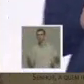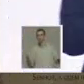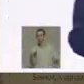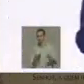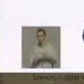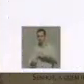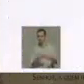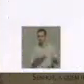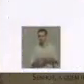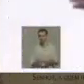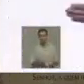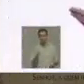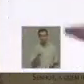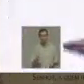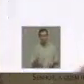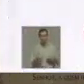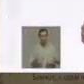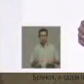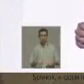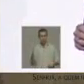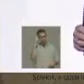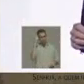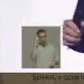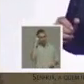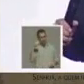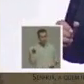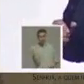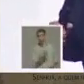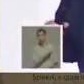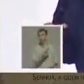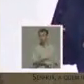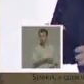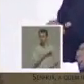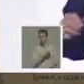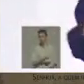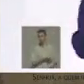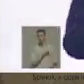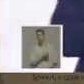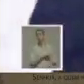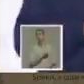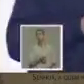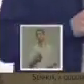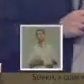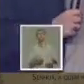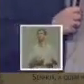fez gente, habitou entre nós, usou o nosso hábito, usou a nossa roupa,